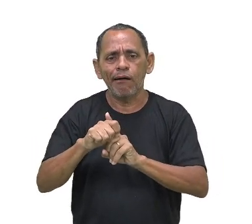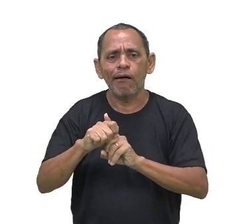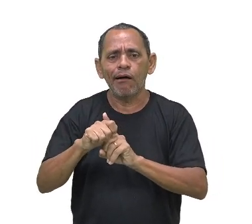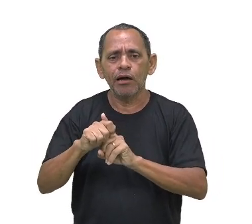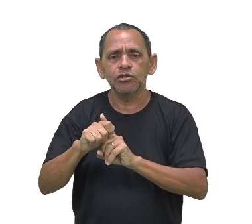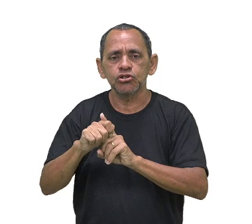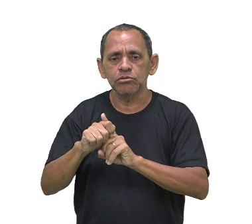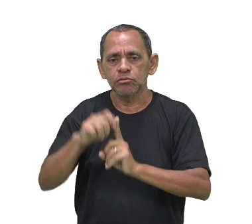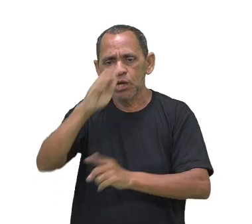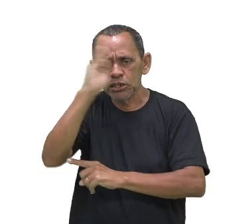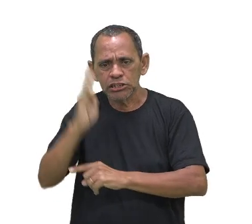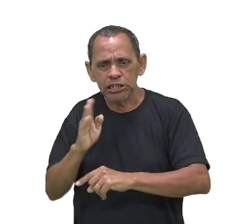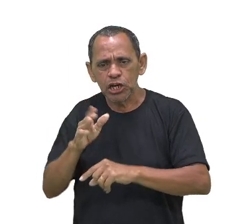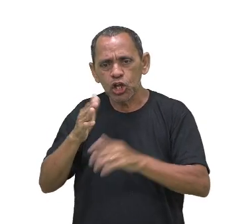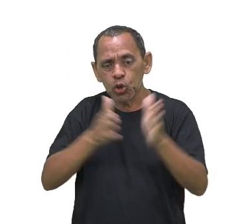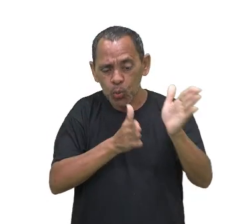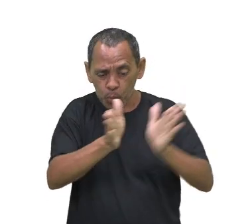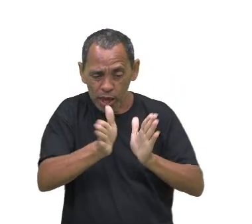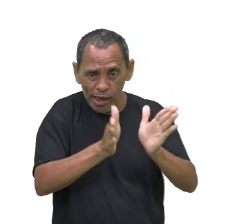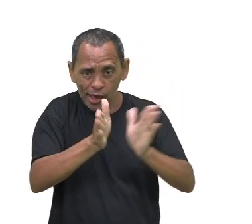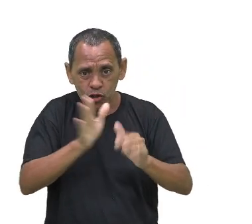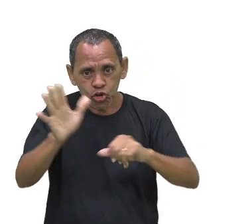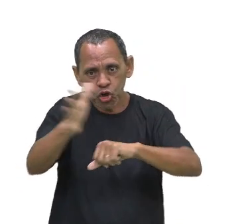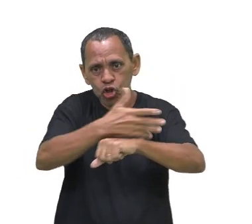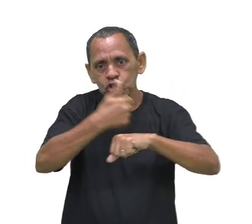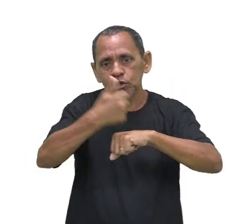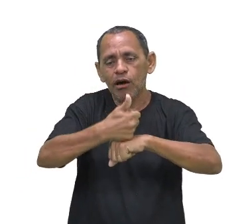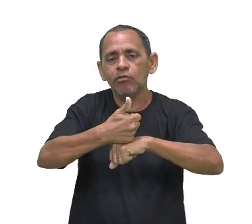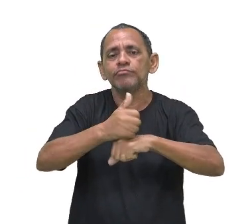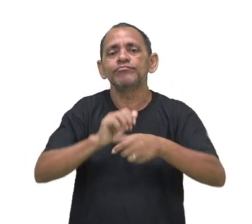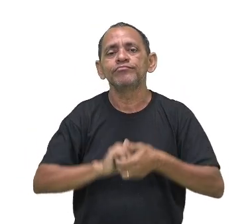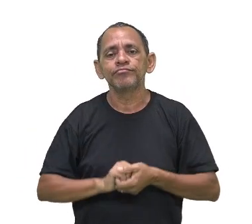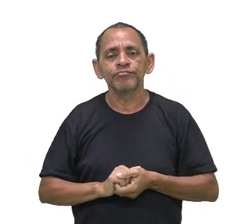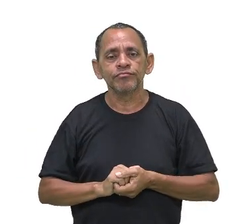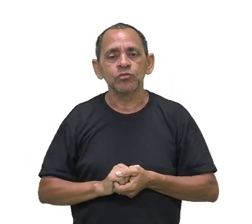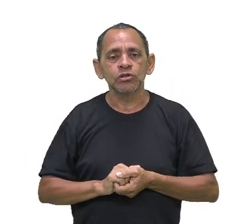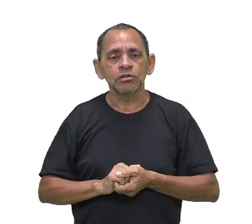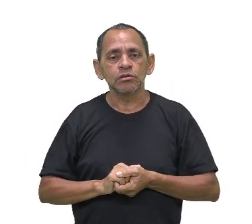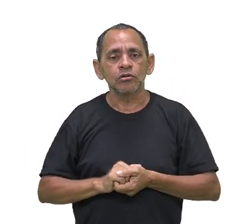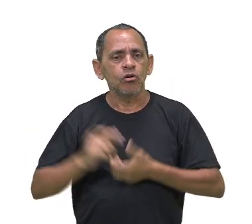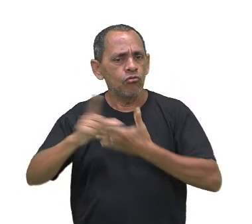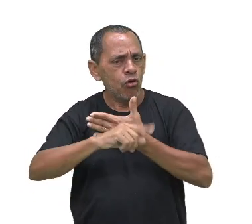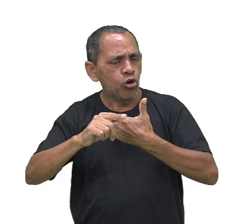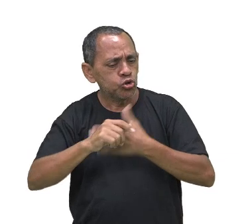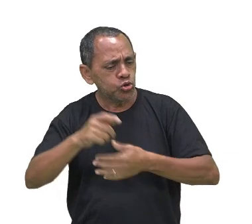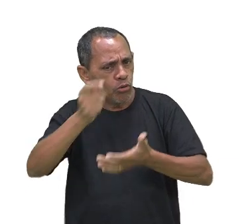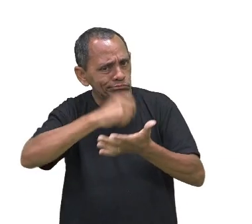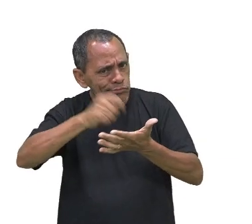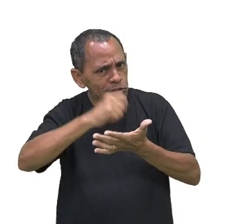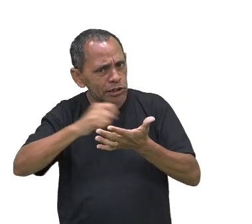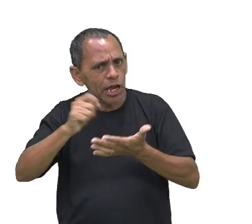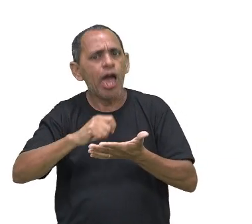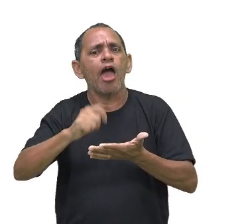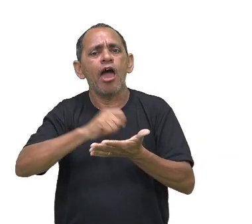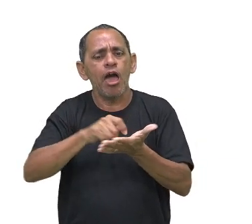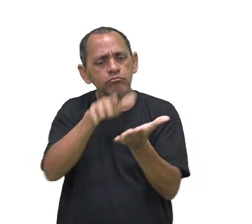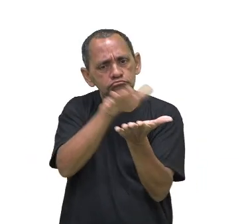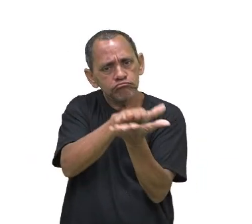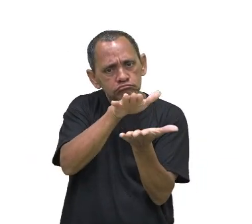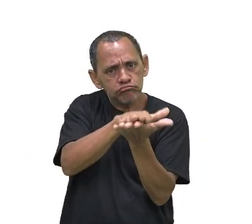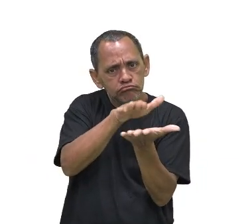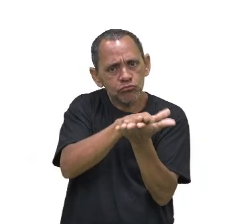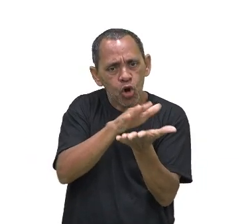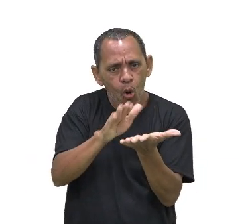busca dessa explicação, Caio Prado Júnior vai escrever uma obra que vai ficar muito conhecida